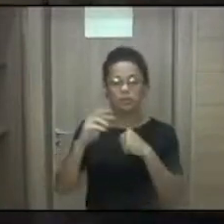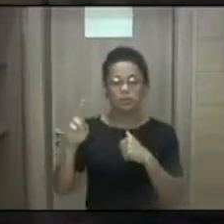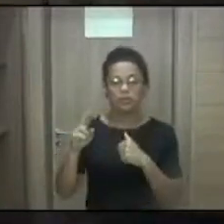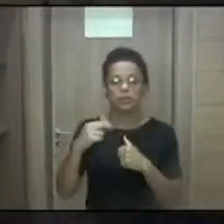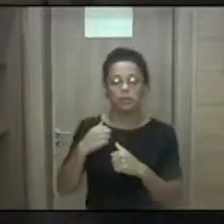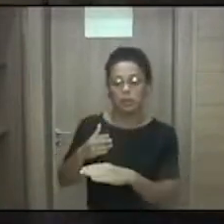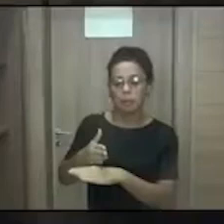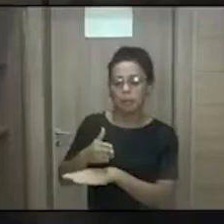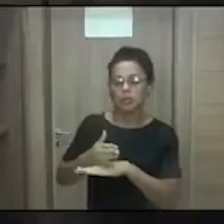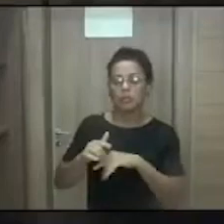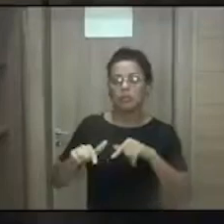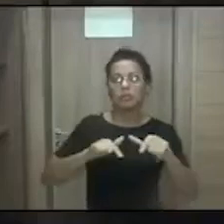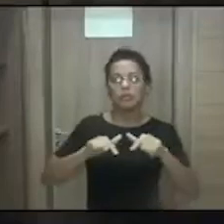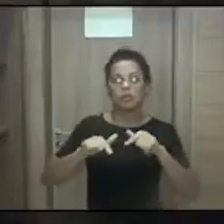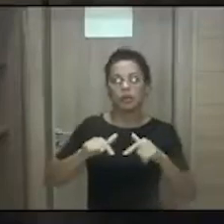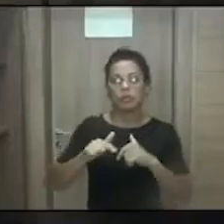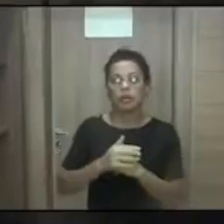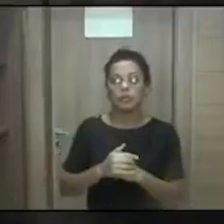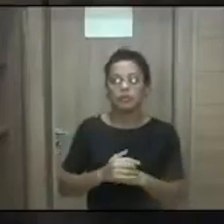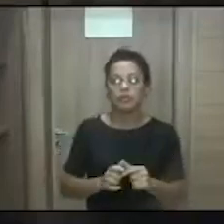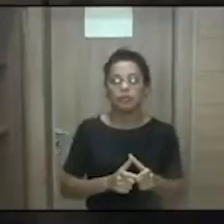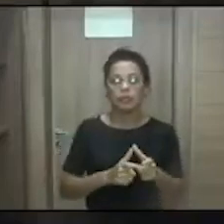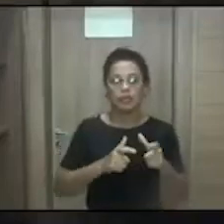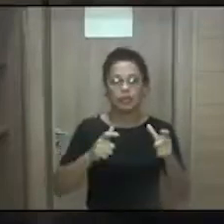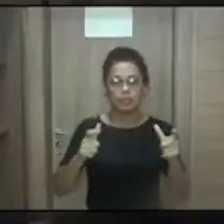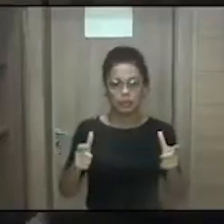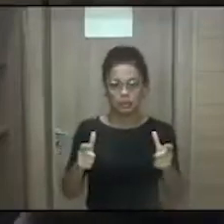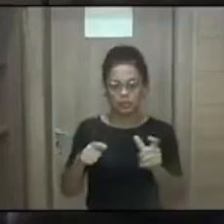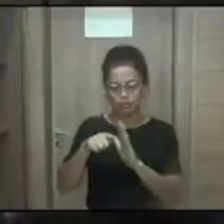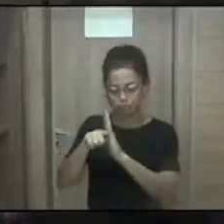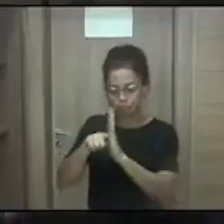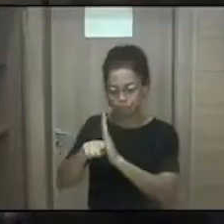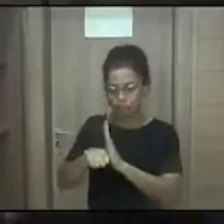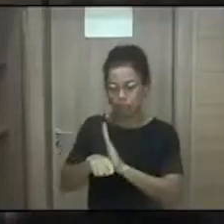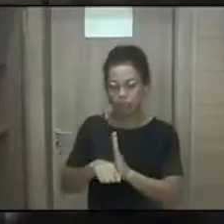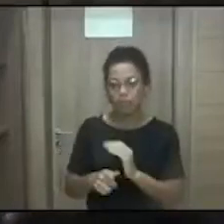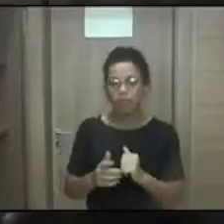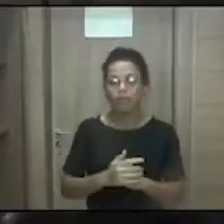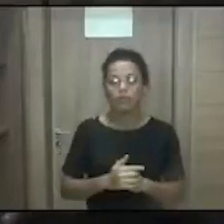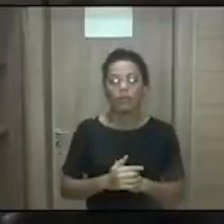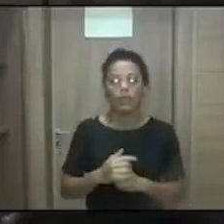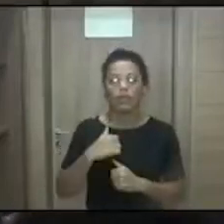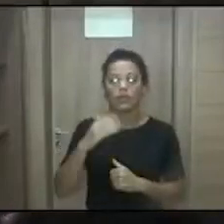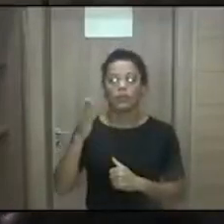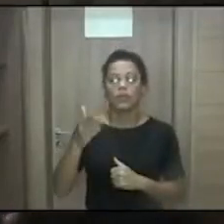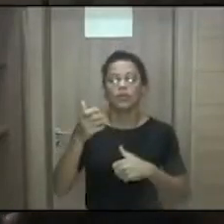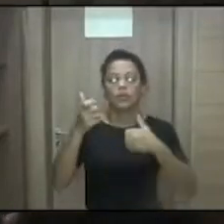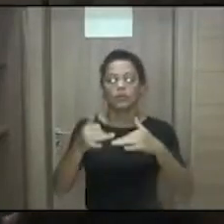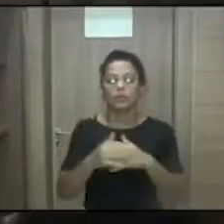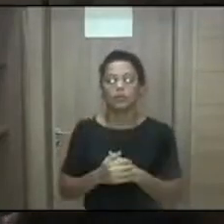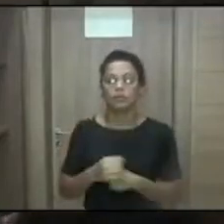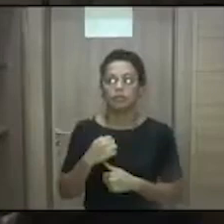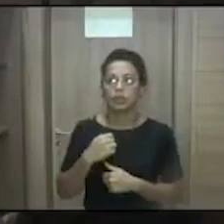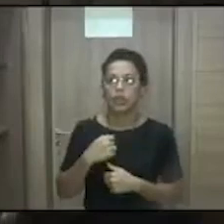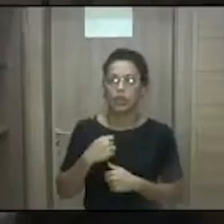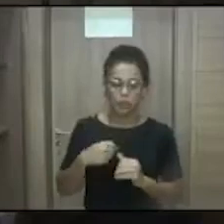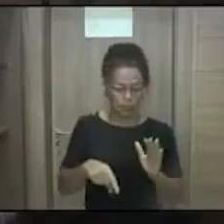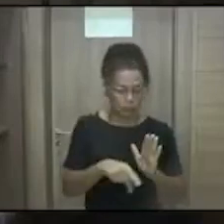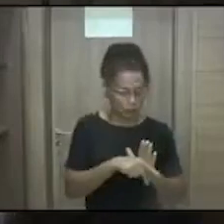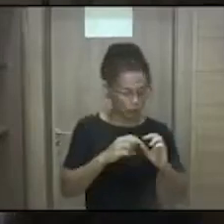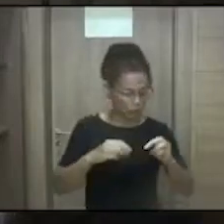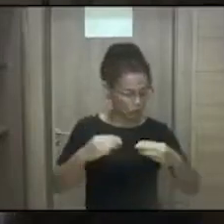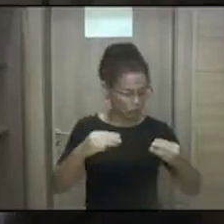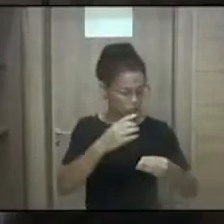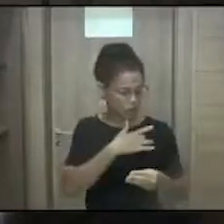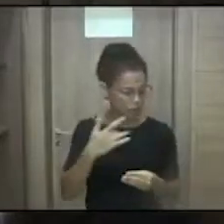trabalho imenso de pesquisa com a professora Lígia, eu era que ia para campo, né? Eu usava a seguinte estratégia: gente, eu sou do Ministério da Saúde. Aí